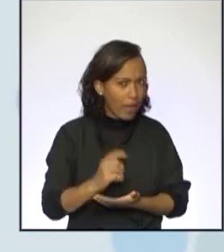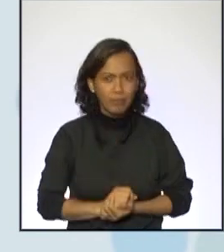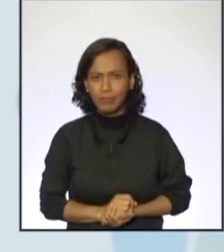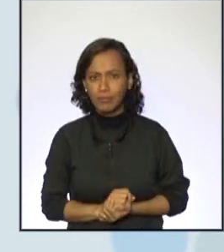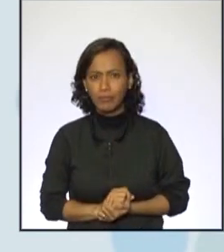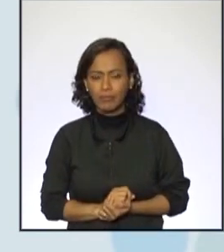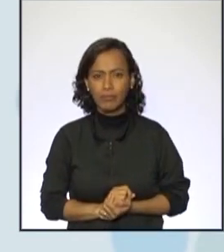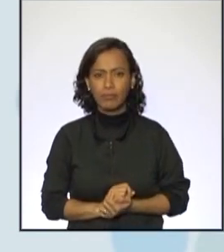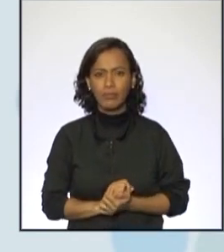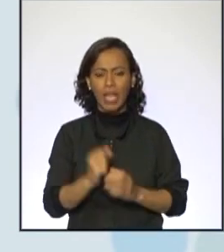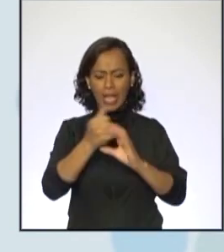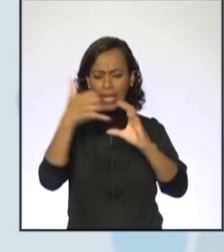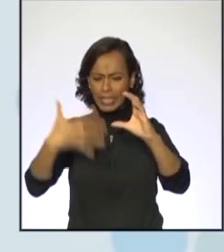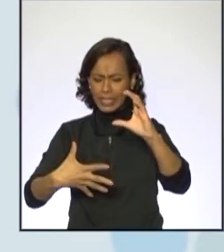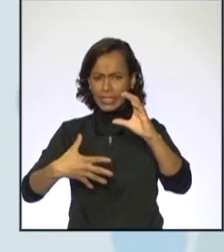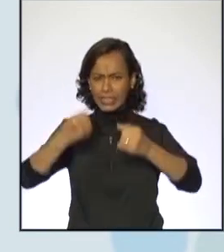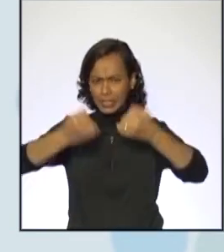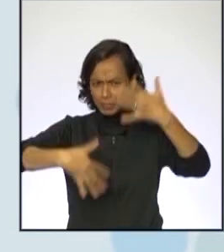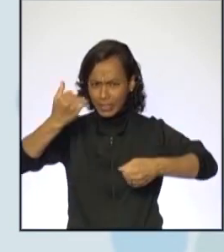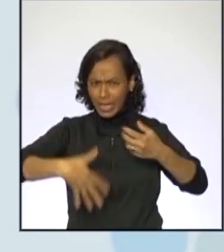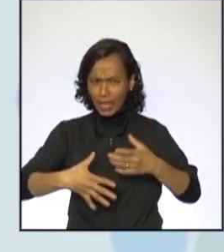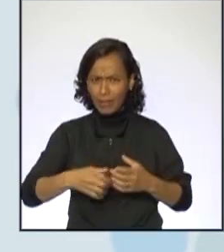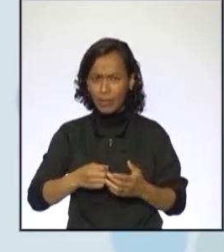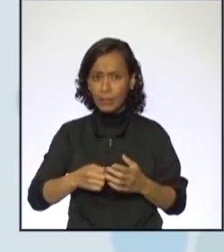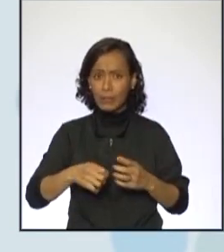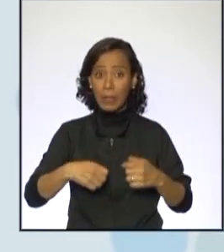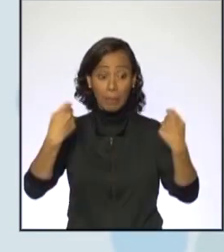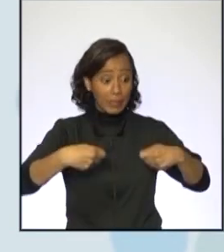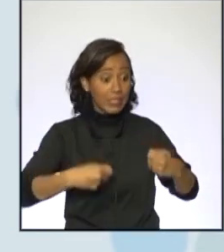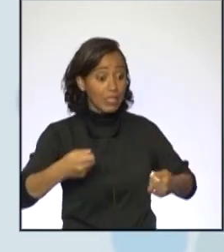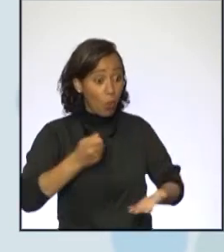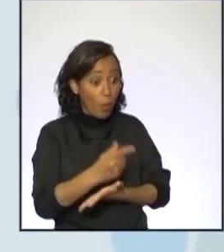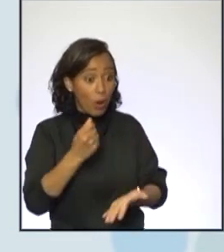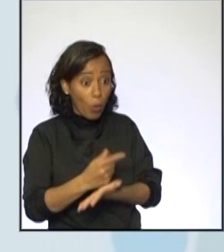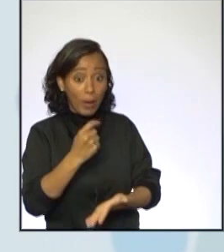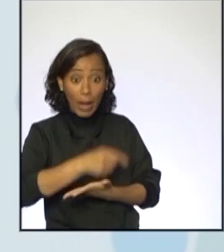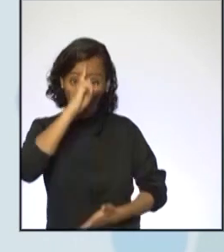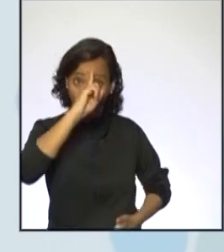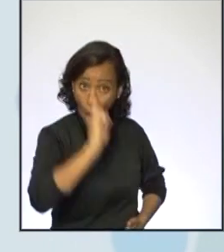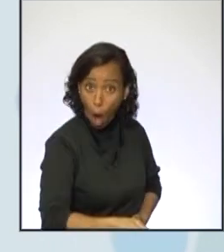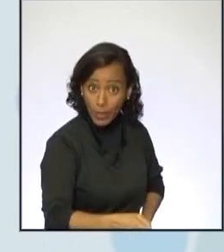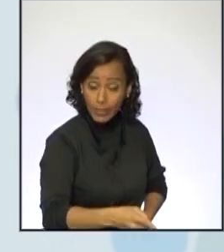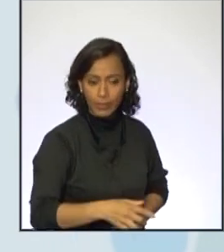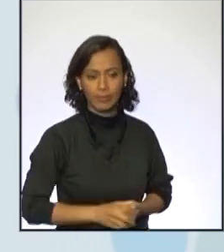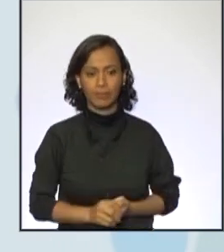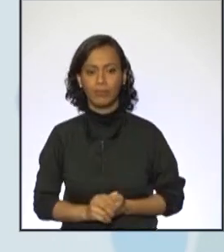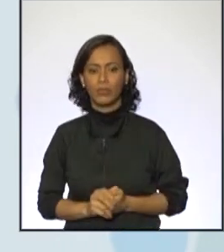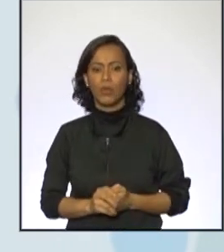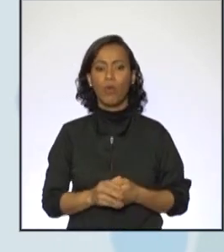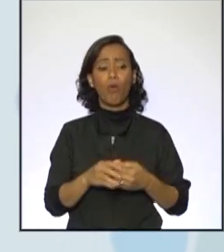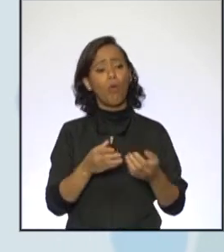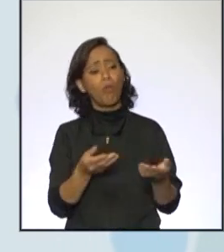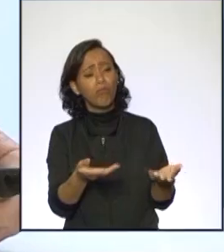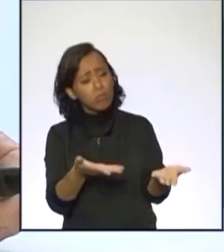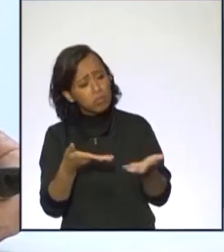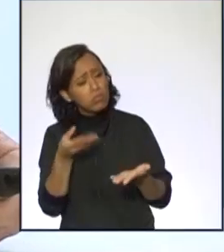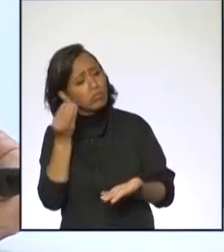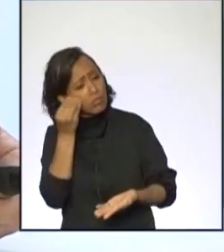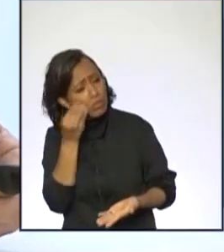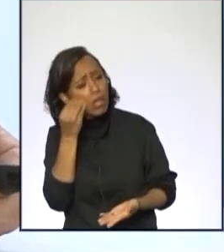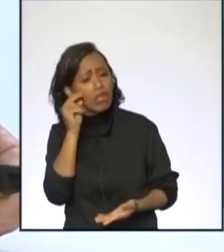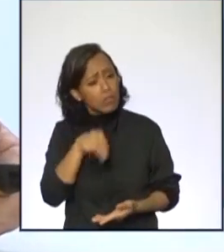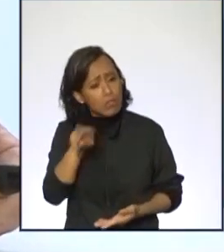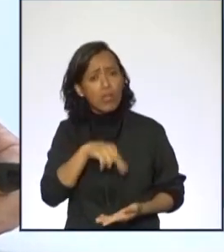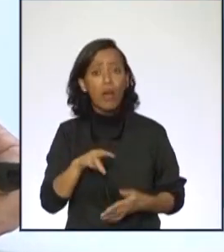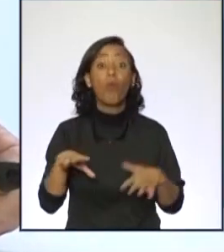Apresentar características, dar ordens de compra, convidar a todos para usarem o produto? Para mim é letra A. Sim, convencer, ok? Convencer. Convencer